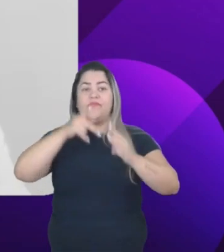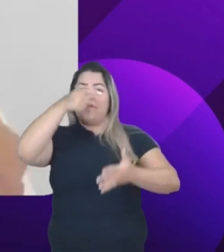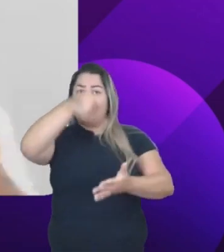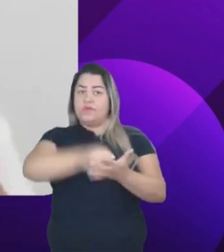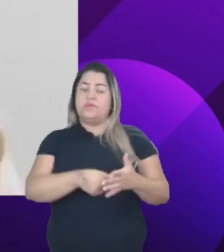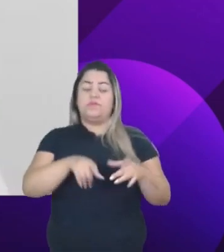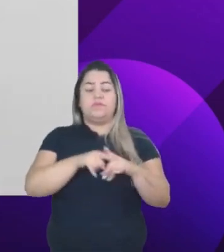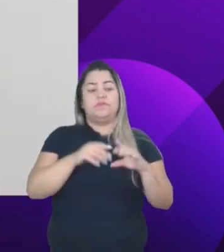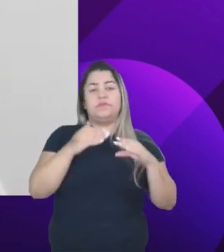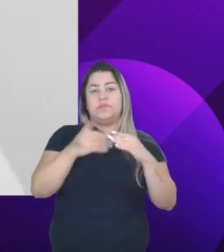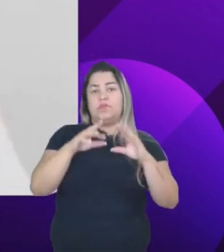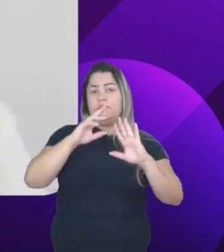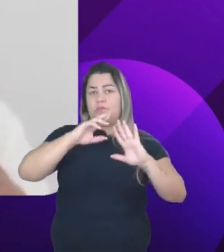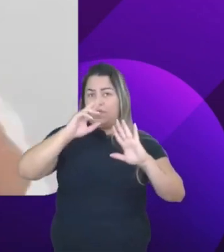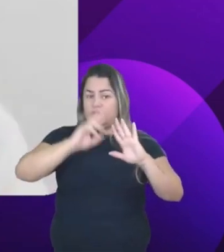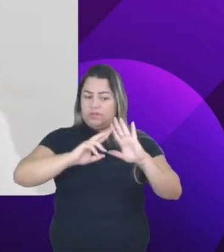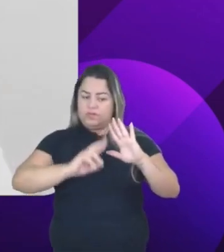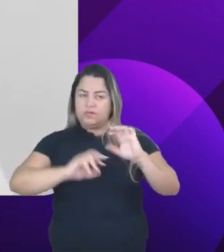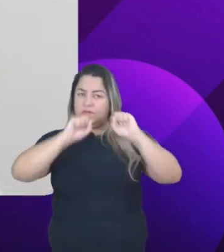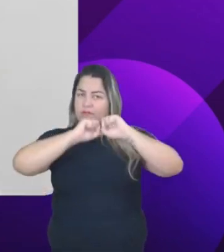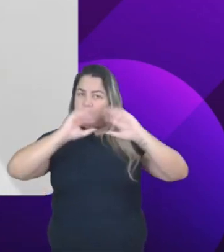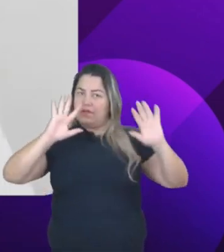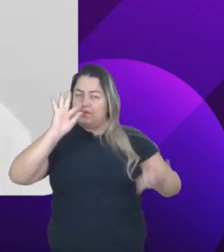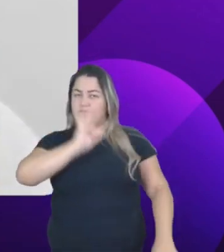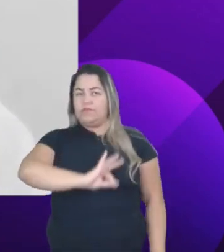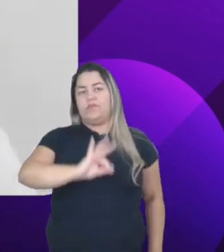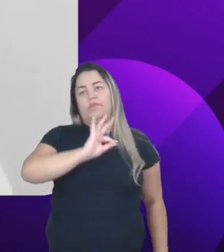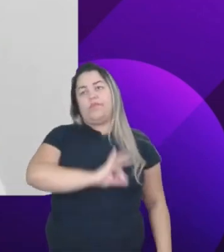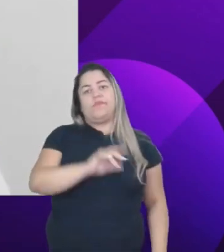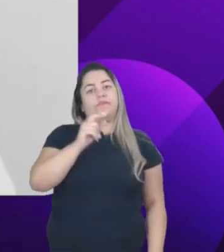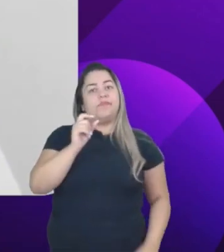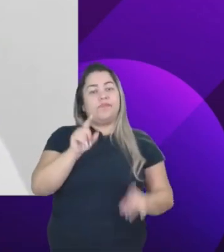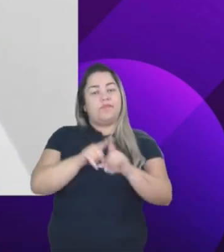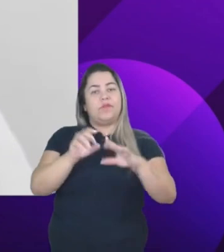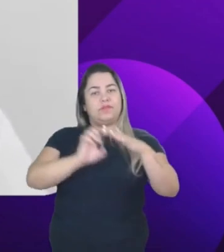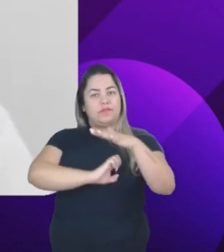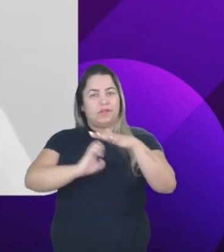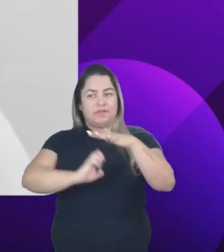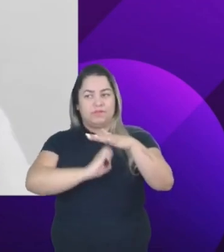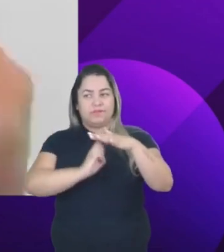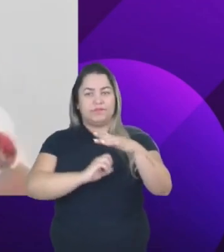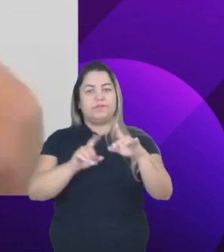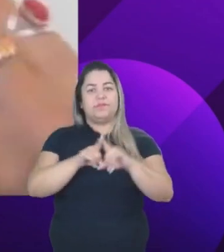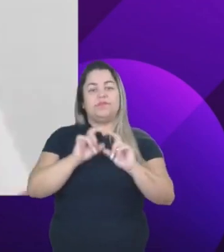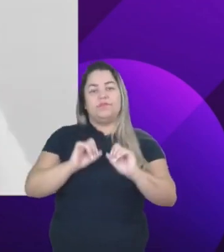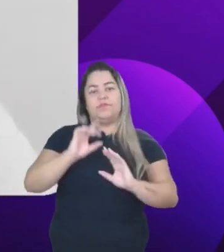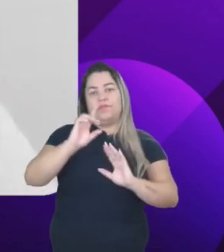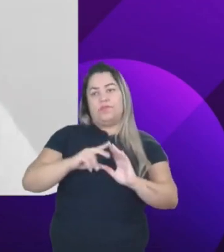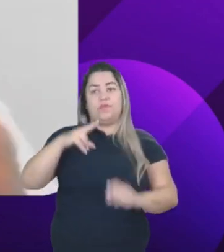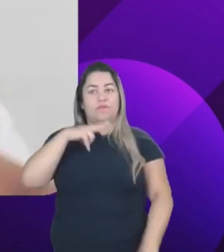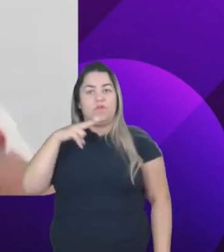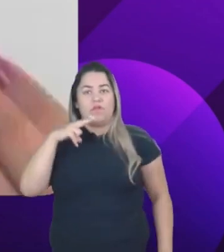obrigação de publicação de relatórios de transparência salarial e remuneratórias das empresas. As empresas, né, de direito